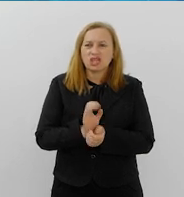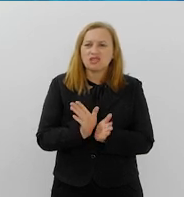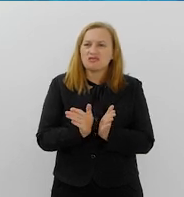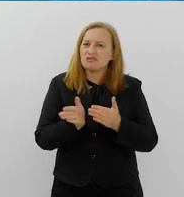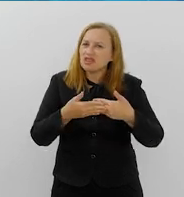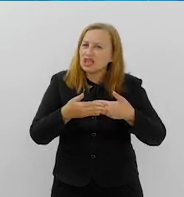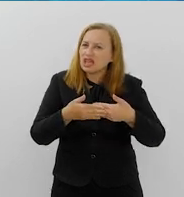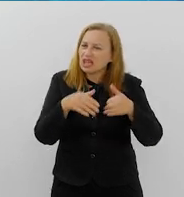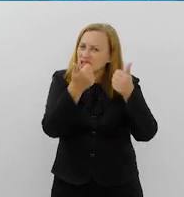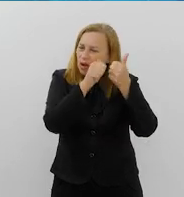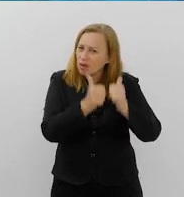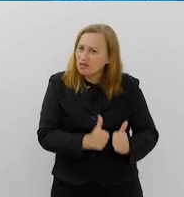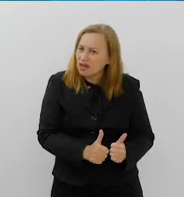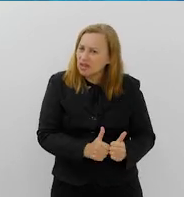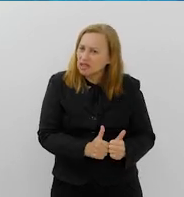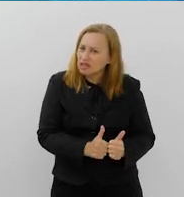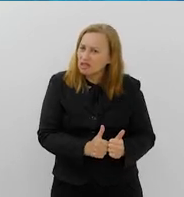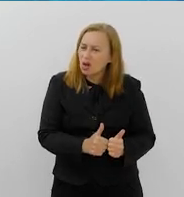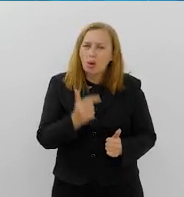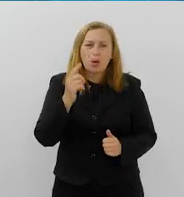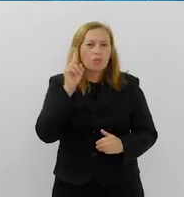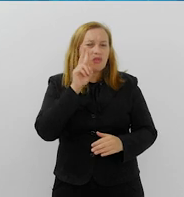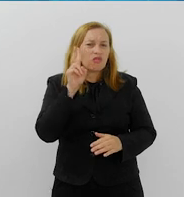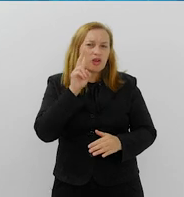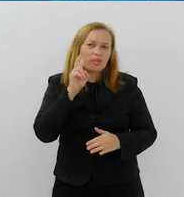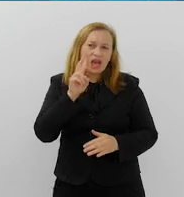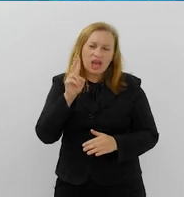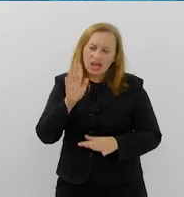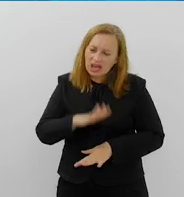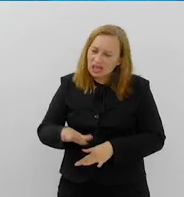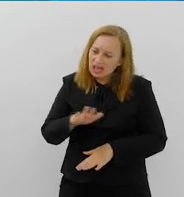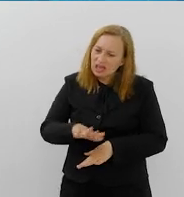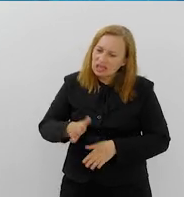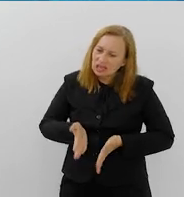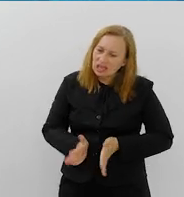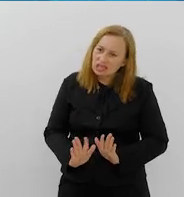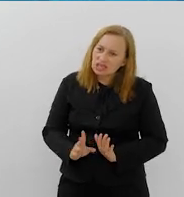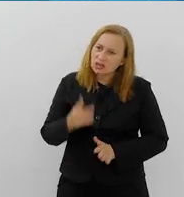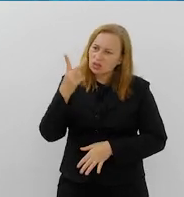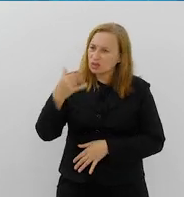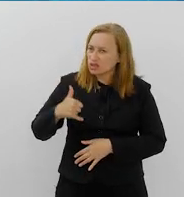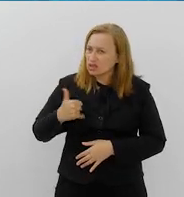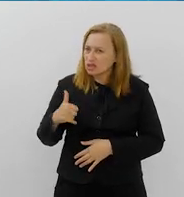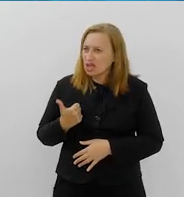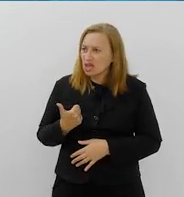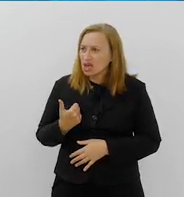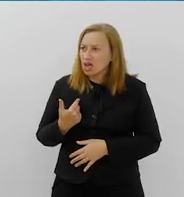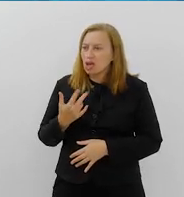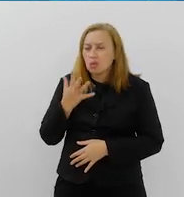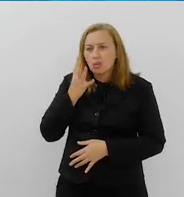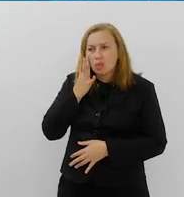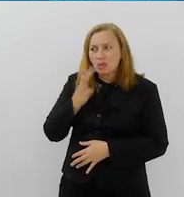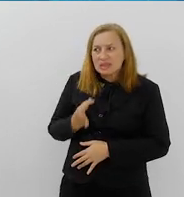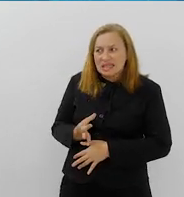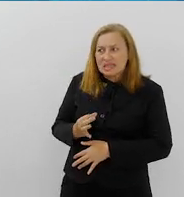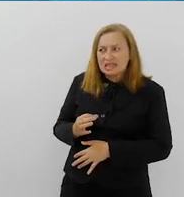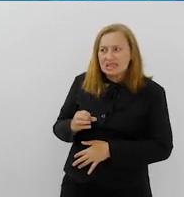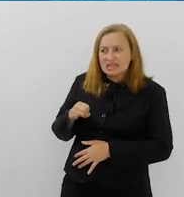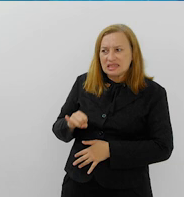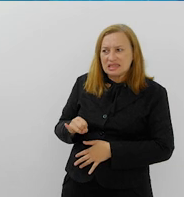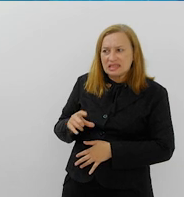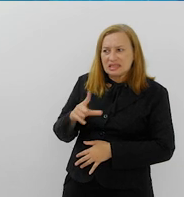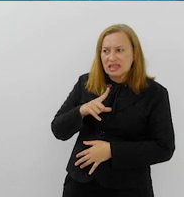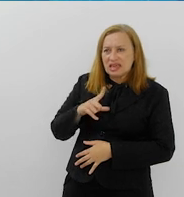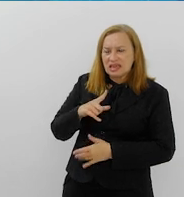um diagnóstico, vamos falar, lá da criança, nasceu, está com 2 anos de idade, eu não sei se